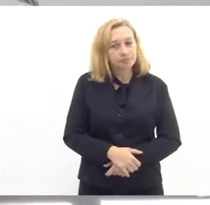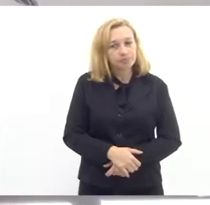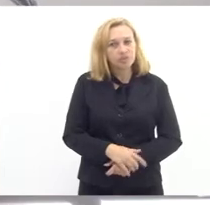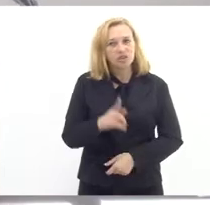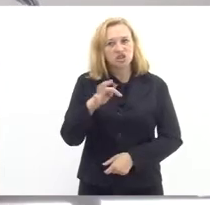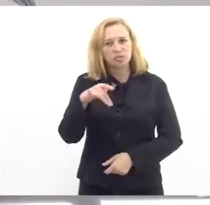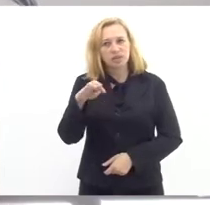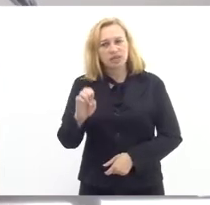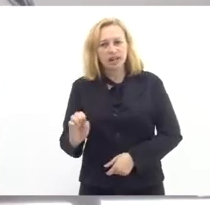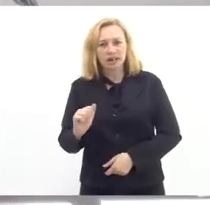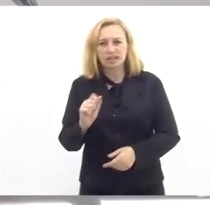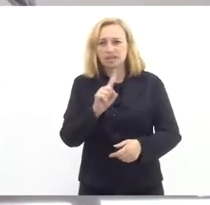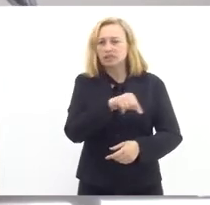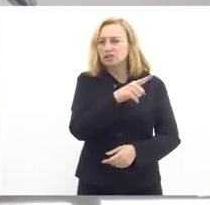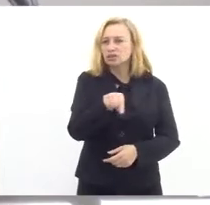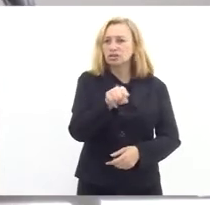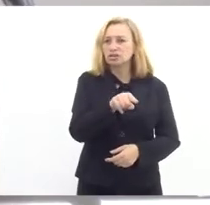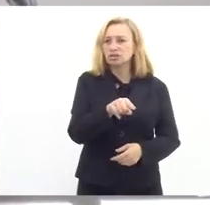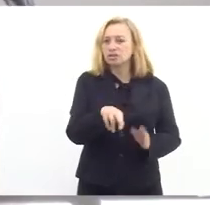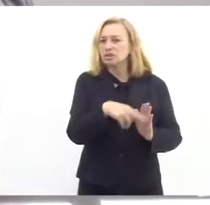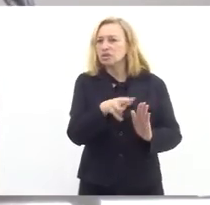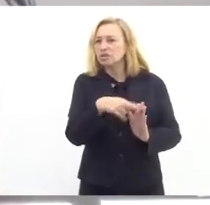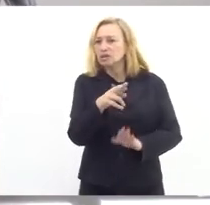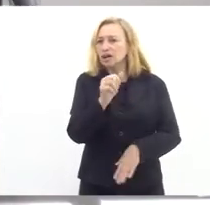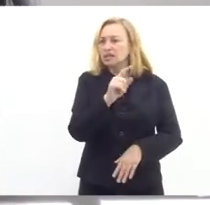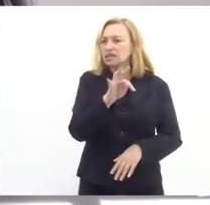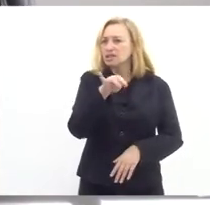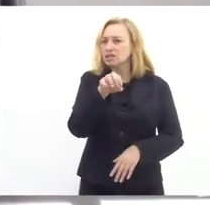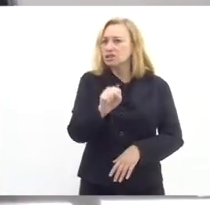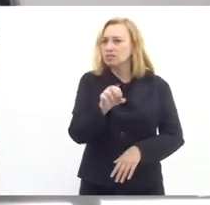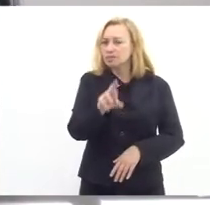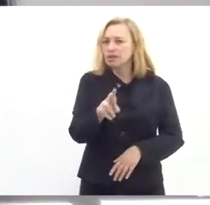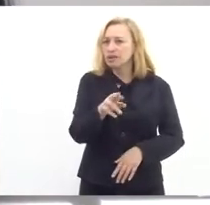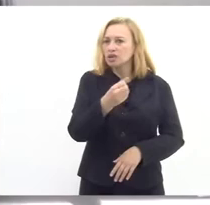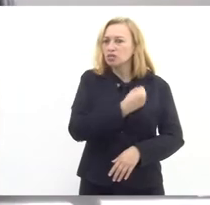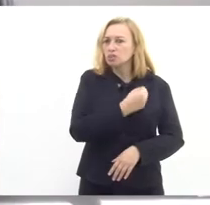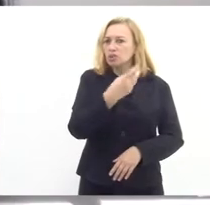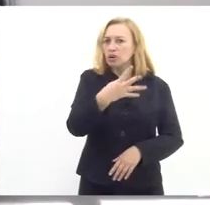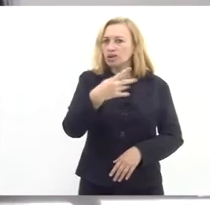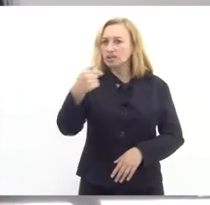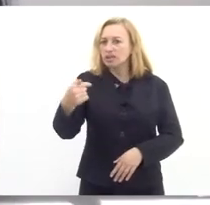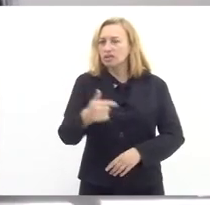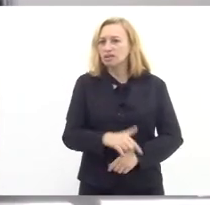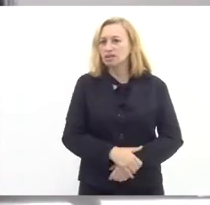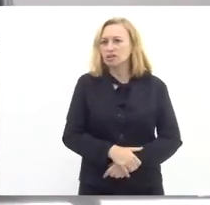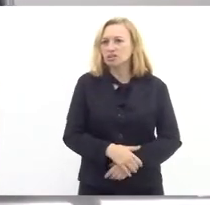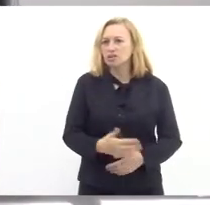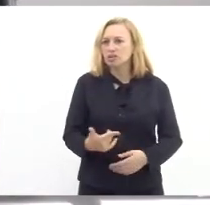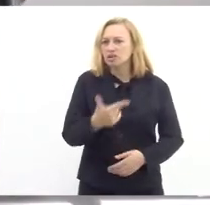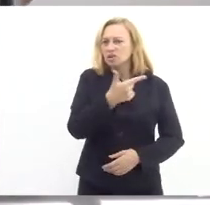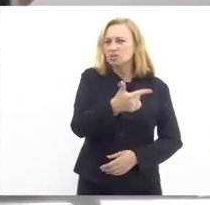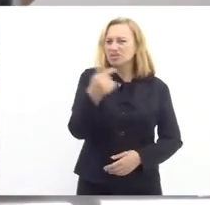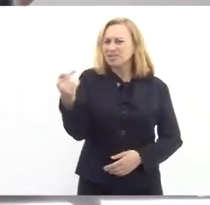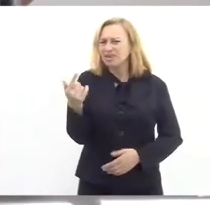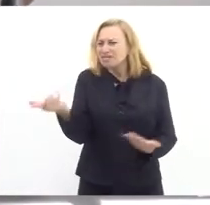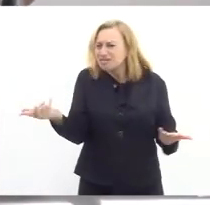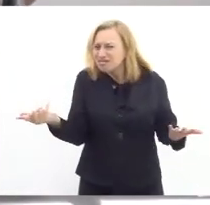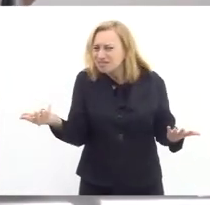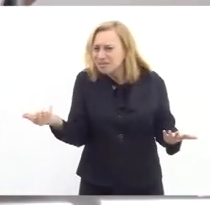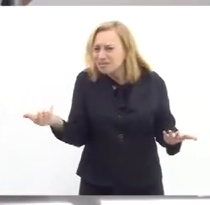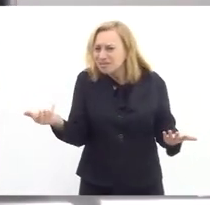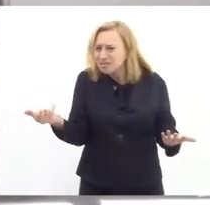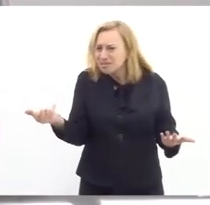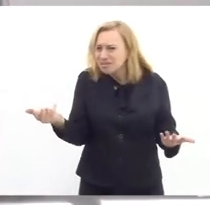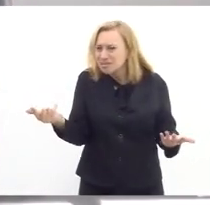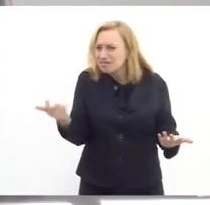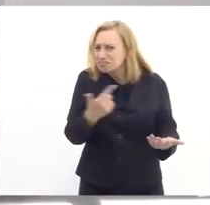exigibilidade suspensa em razão da resolução da Getransp de número 47. Bem, em 2017, nós